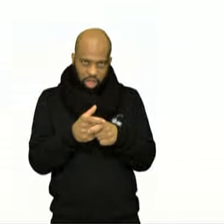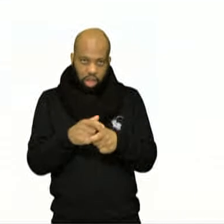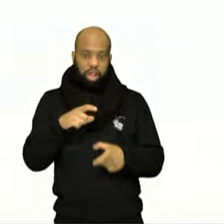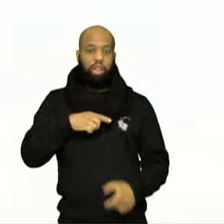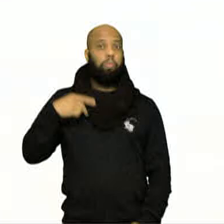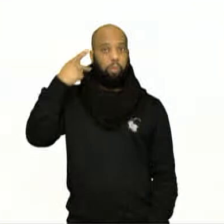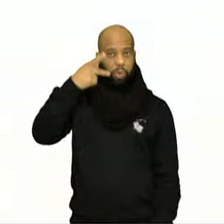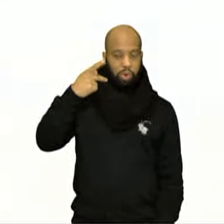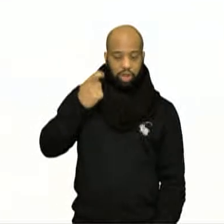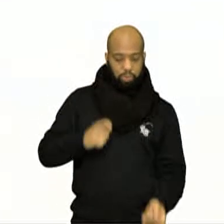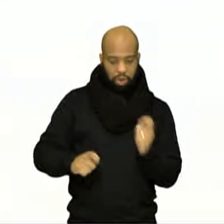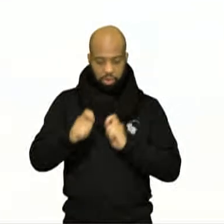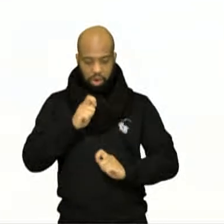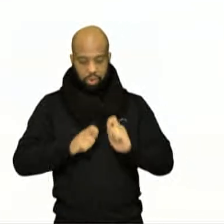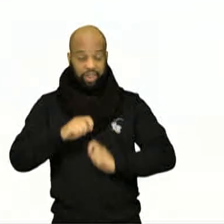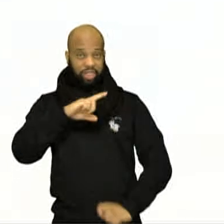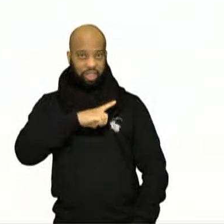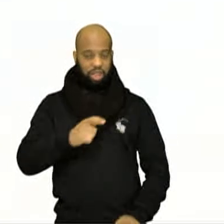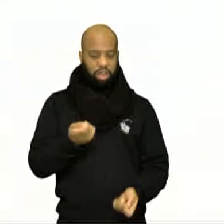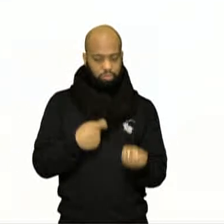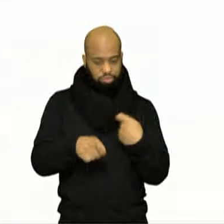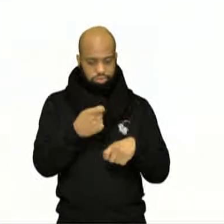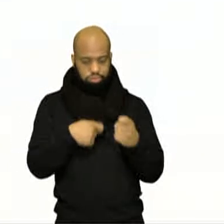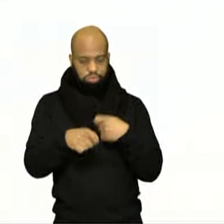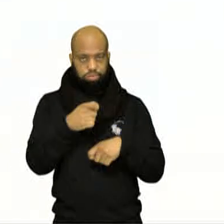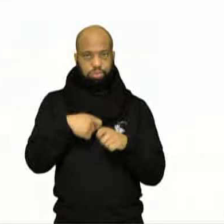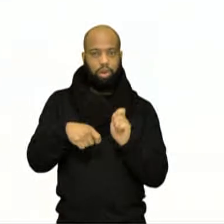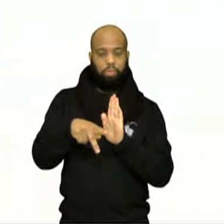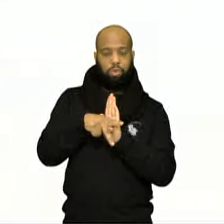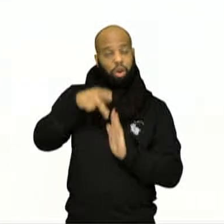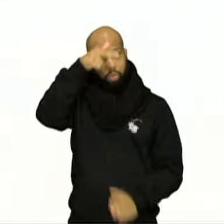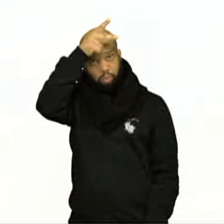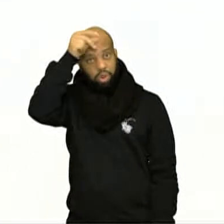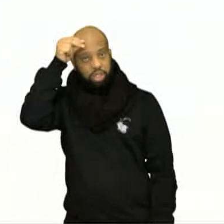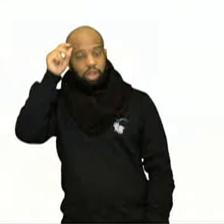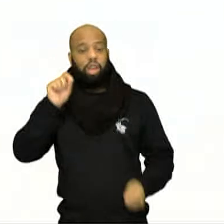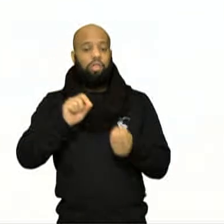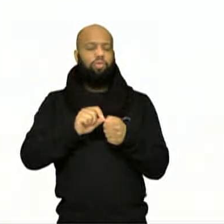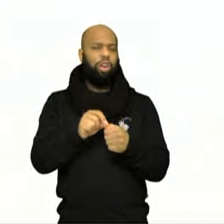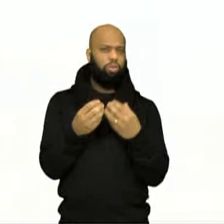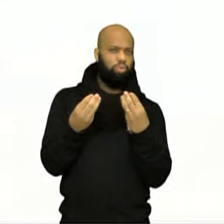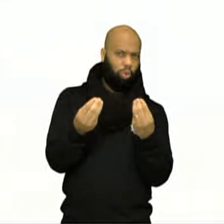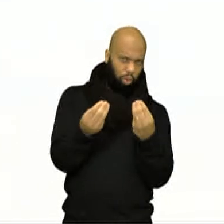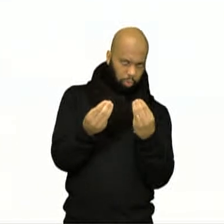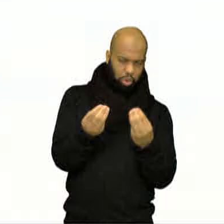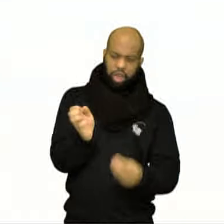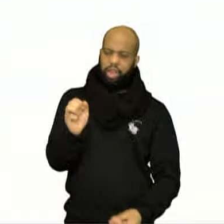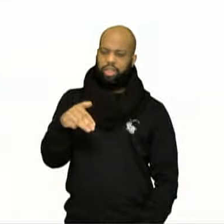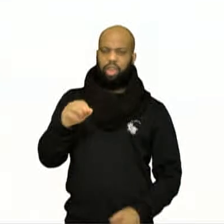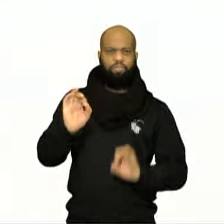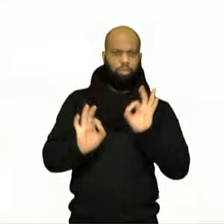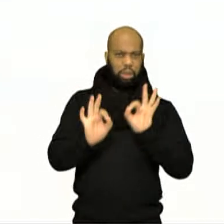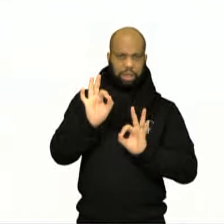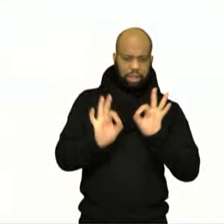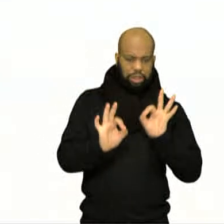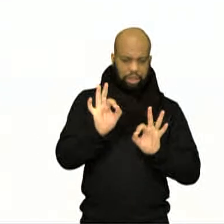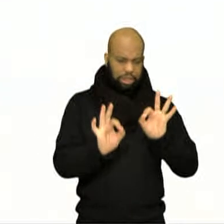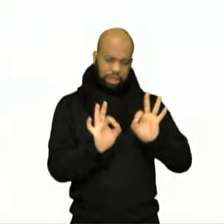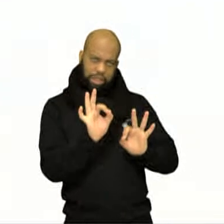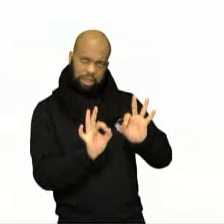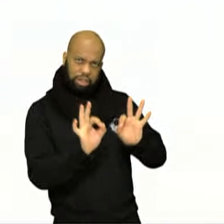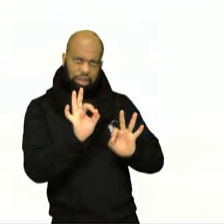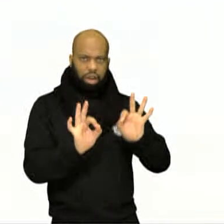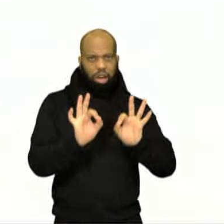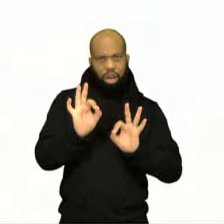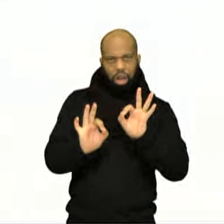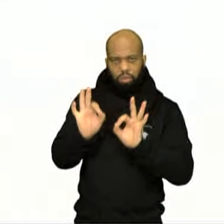político-administrativa existente. A administração de um município é realizada por, então, quem organiza, administra